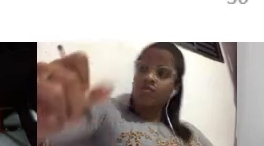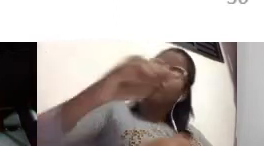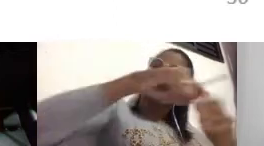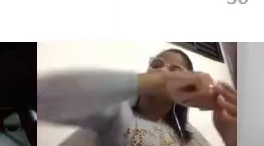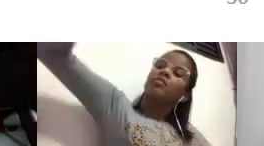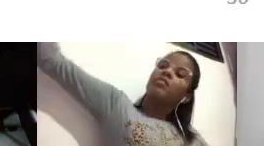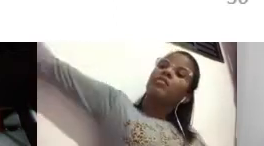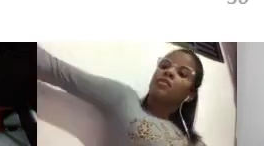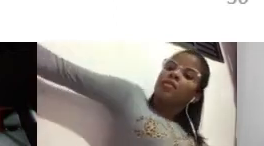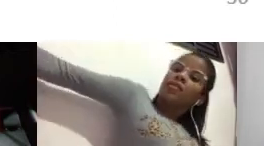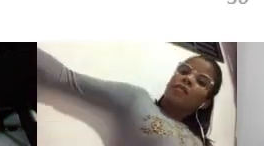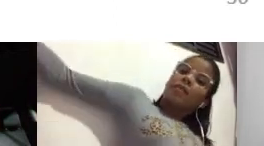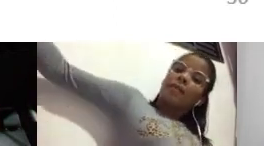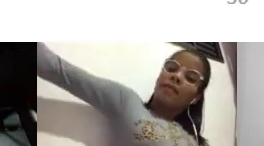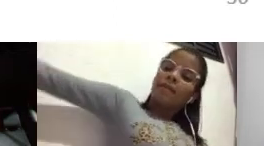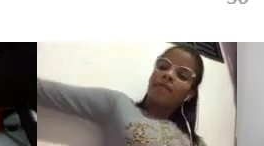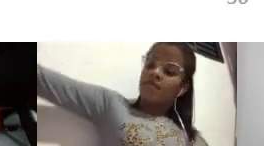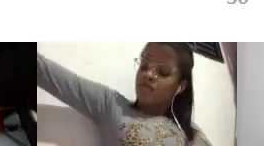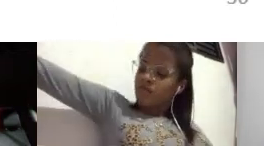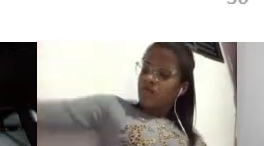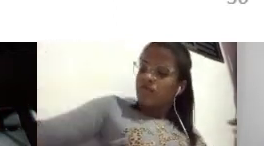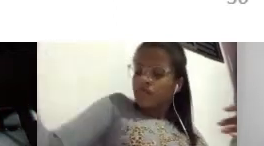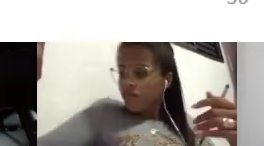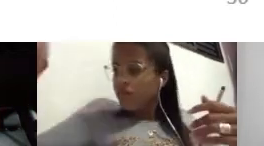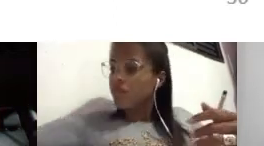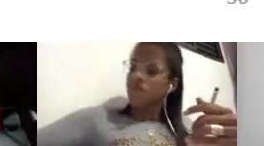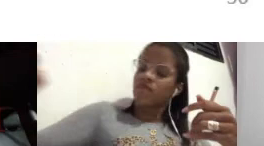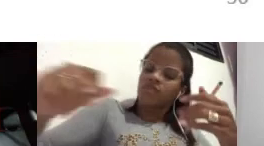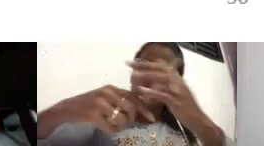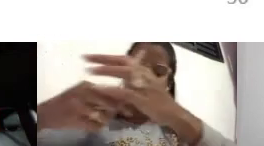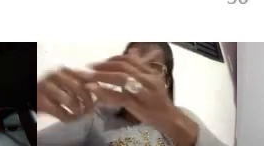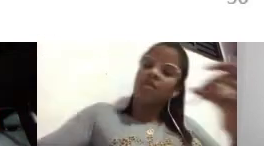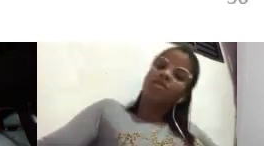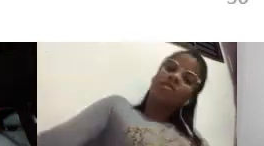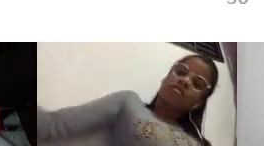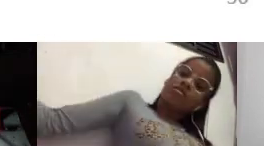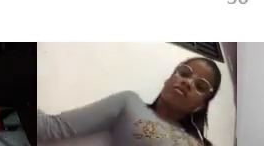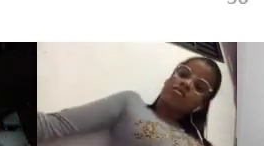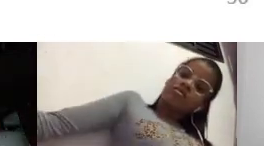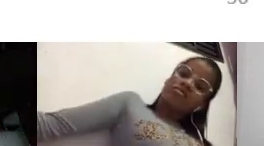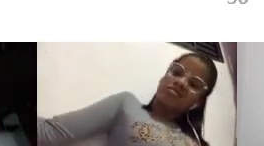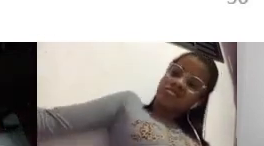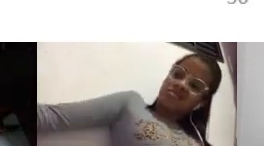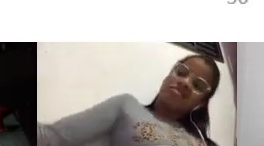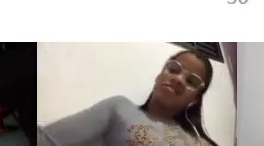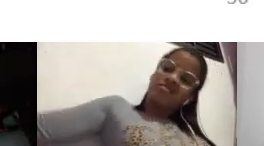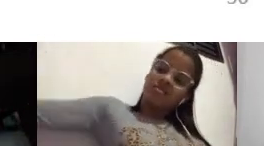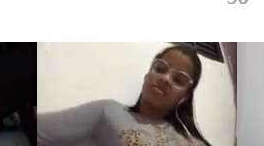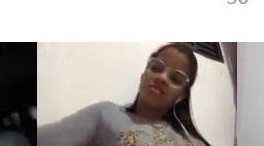E ferimentos abdominais abertos, assim como no caso de TCE, que eu não devo mexer